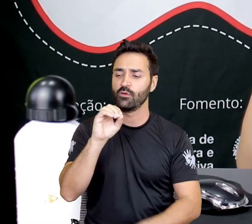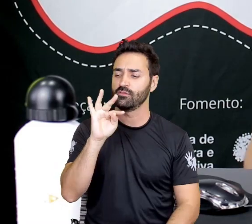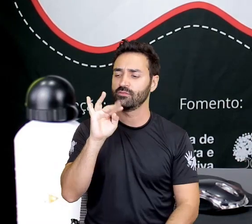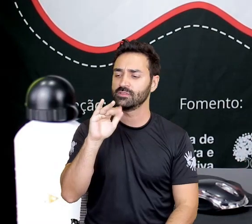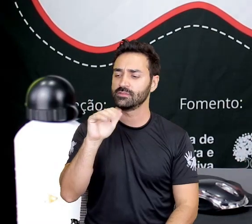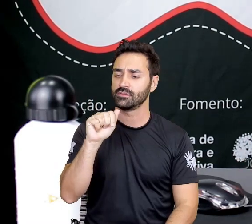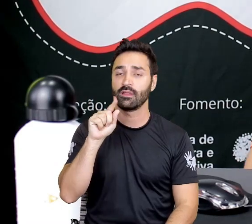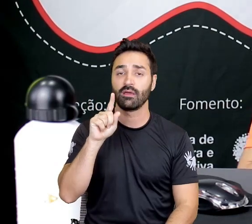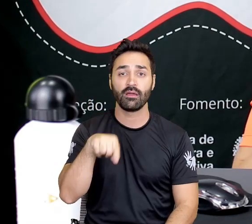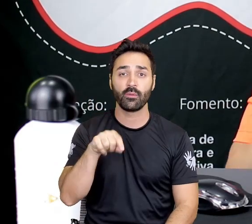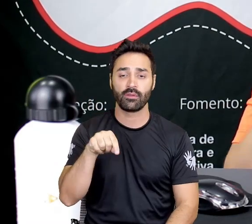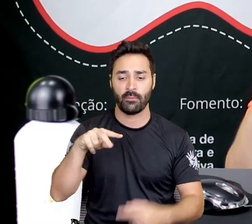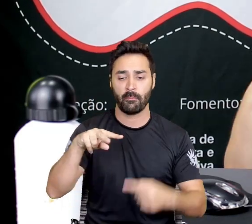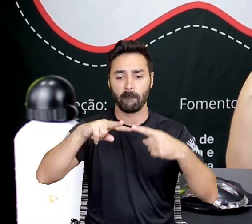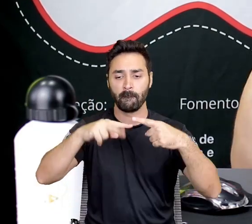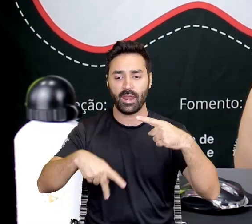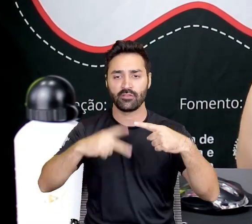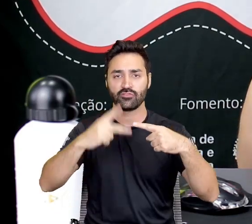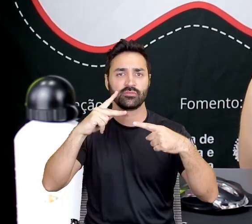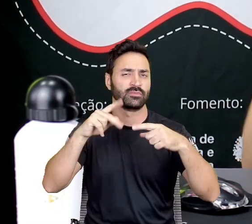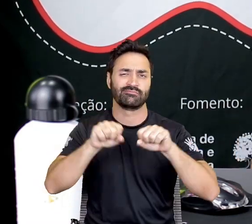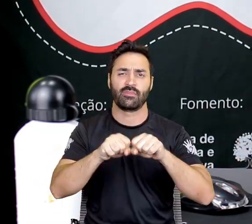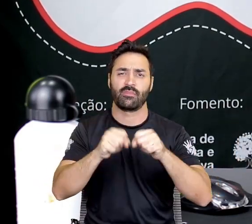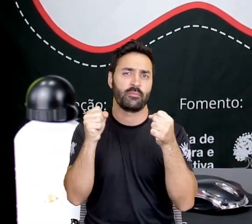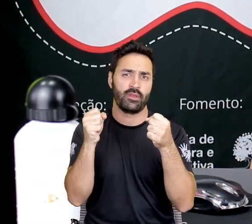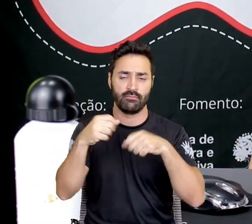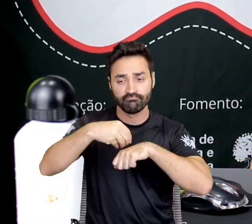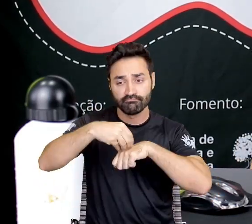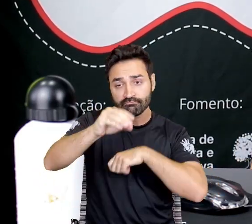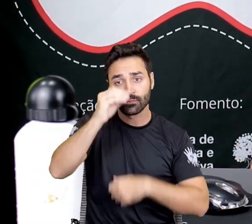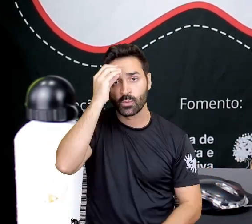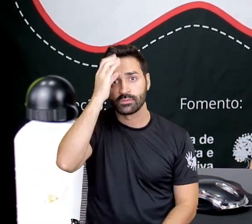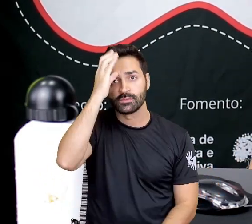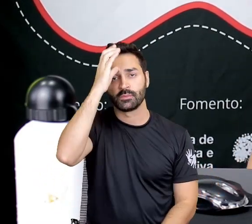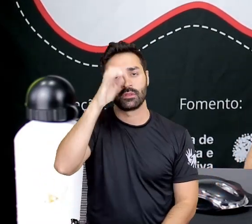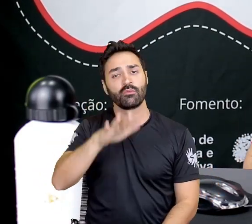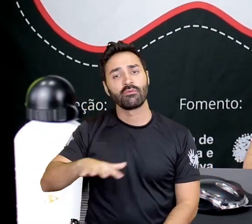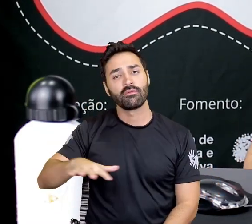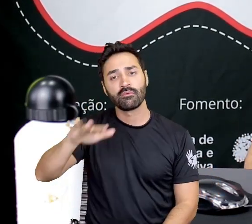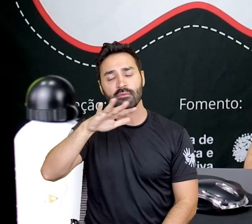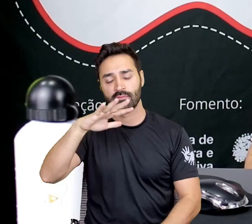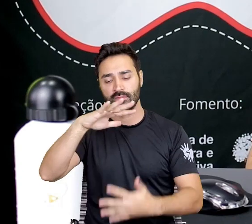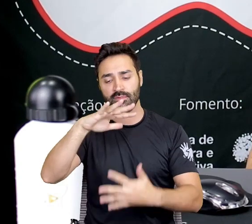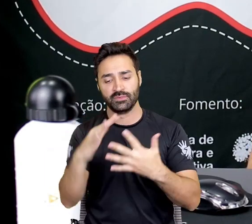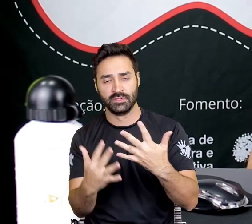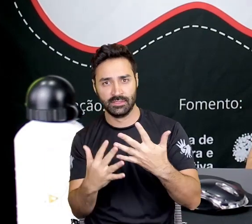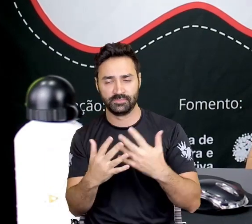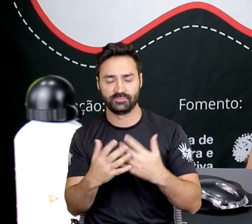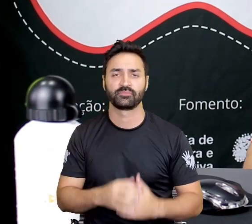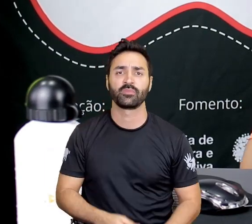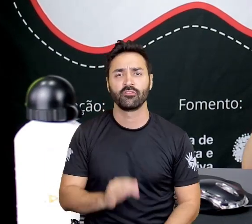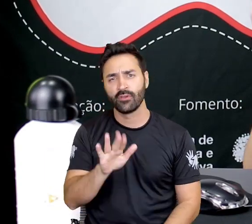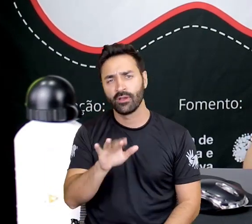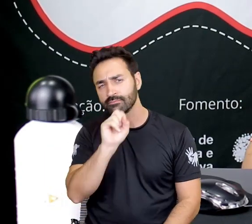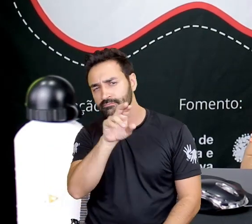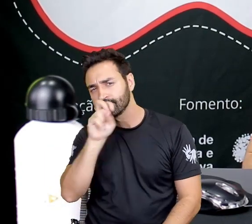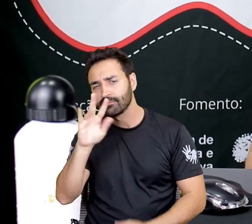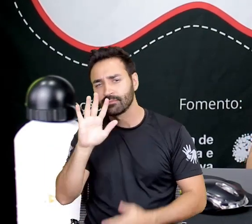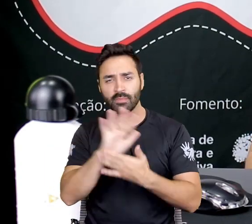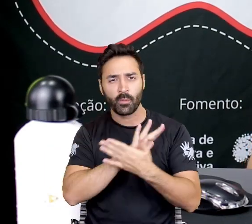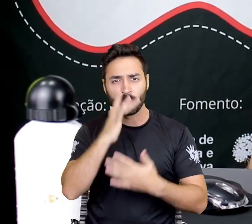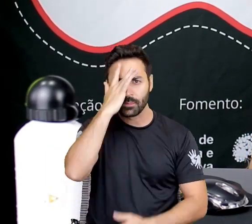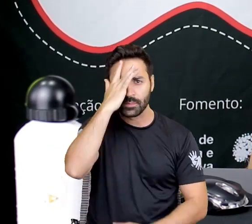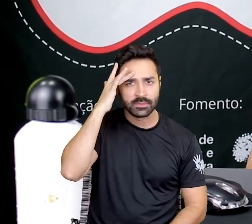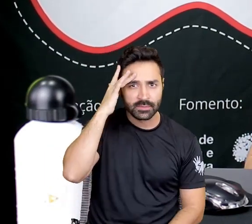trazer conhecimento e trazer conhecimentos em língua de sinais, tá? Eu vi que muitas pessoas estão testando a ferramenta